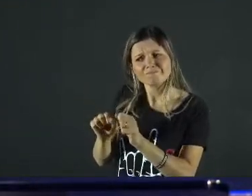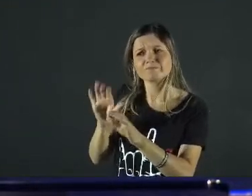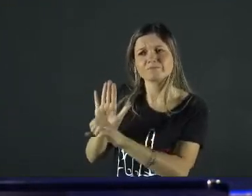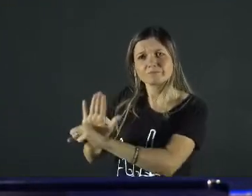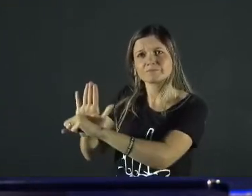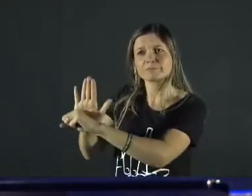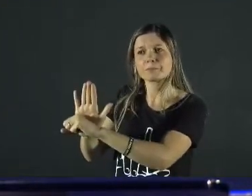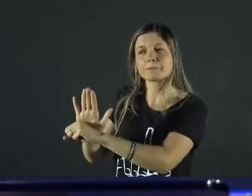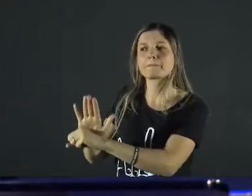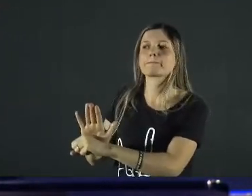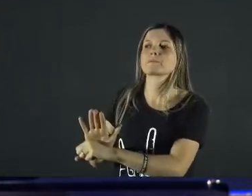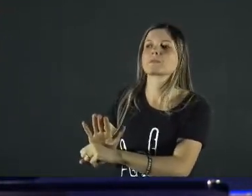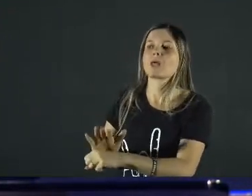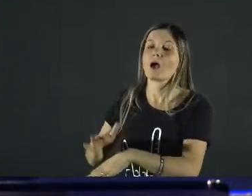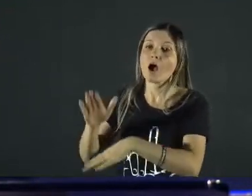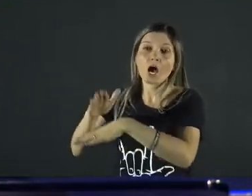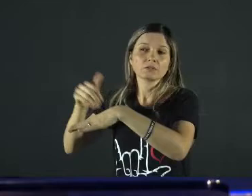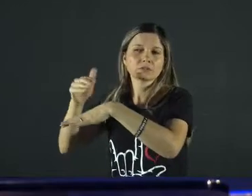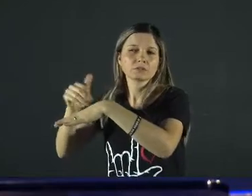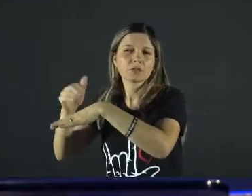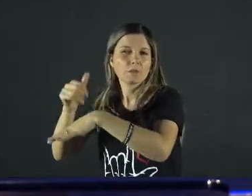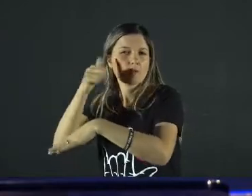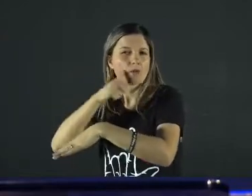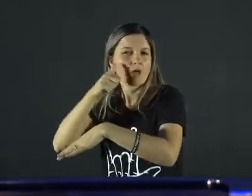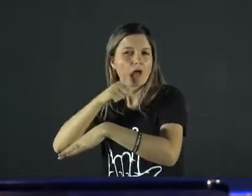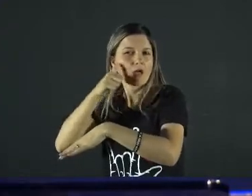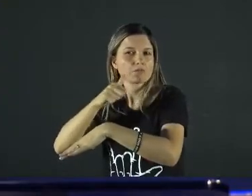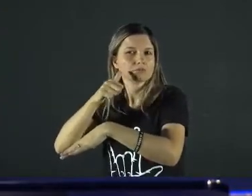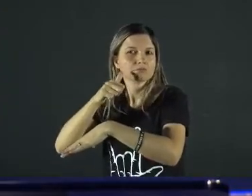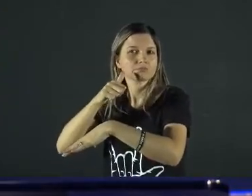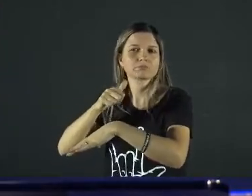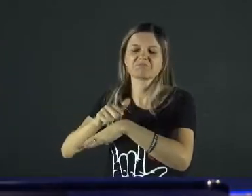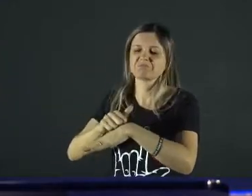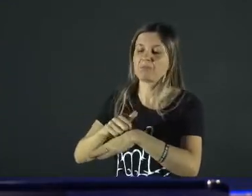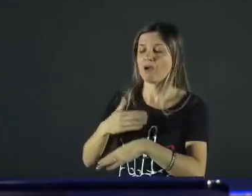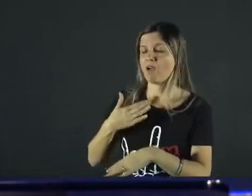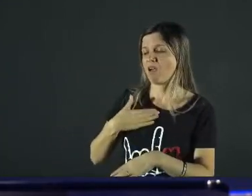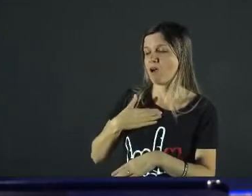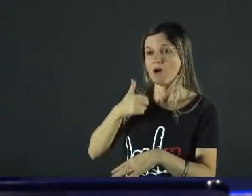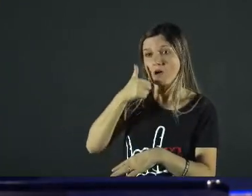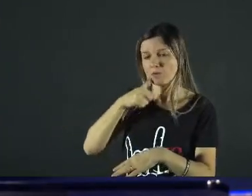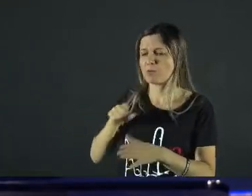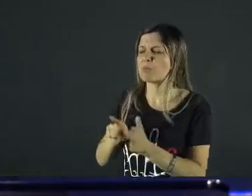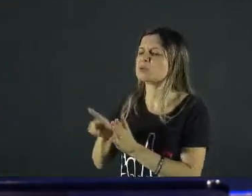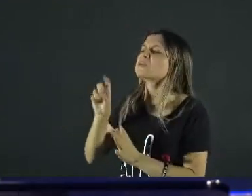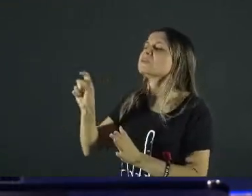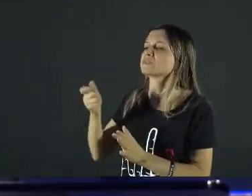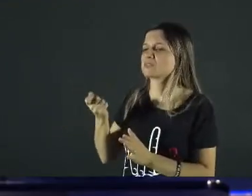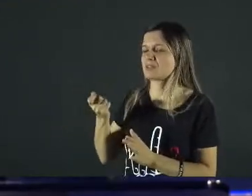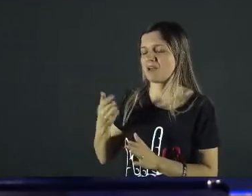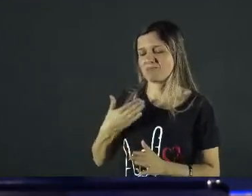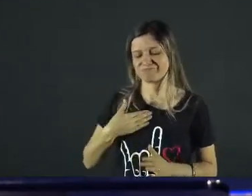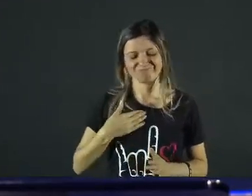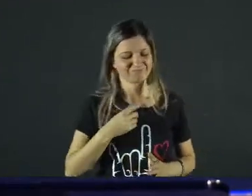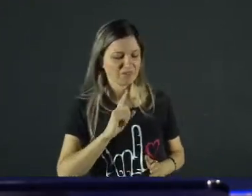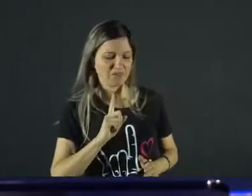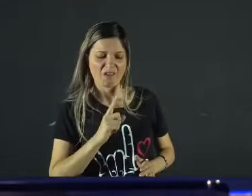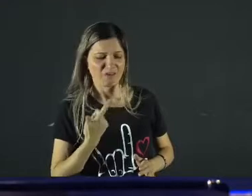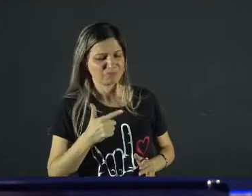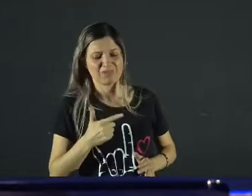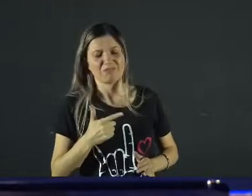Então mandaram chamar, ele mandou chamar ela e ela disse: olha, eu não tenho falta de nada, eu tenho tudo, eu moro aqui no